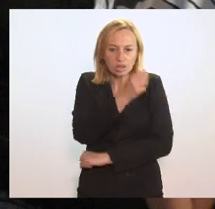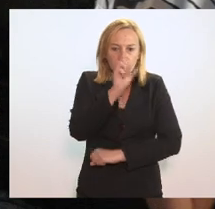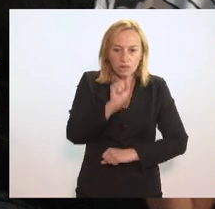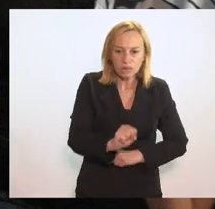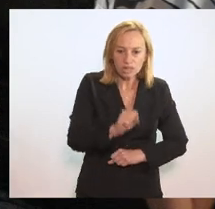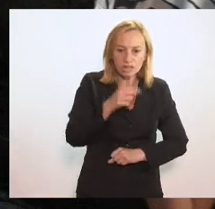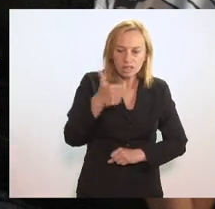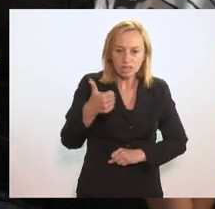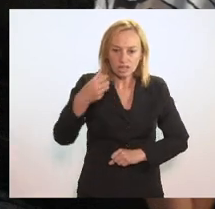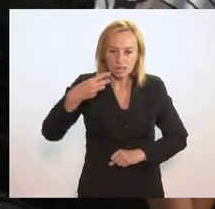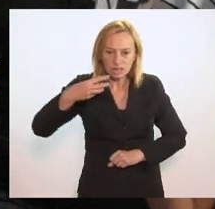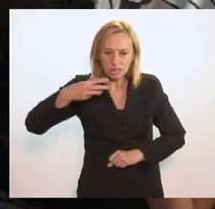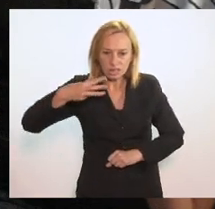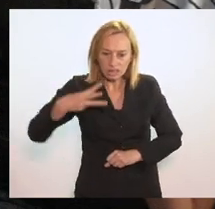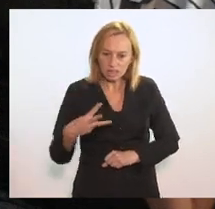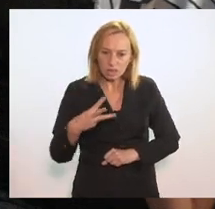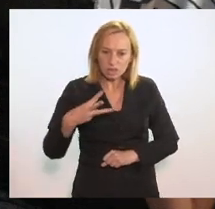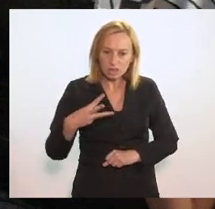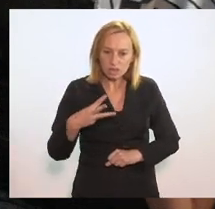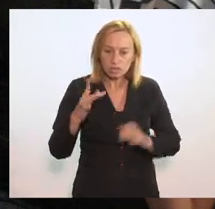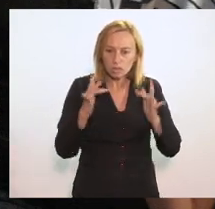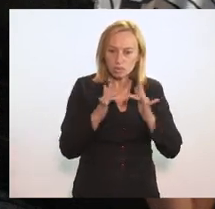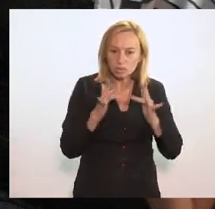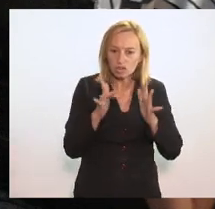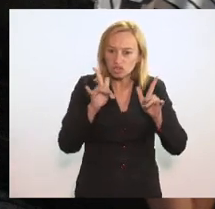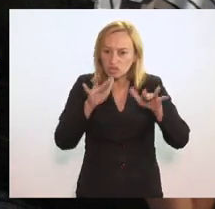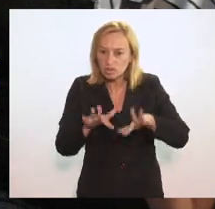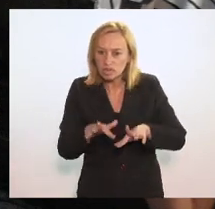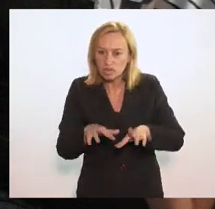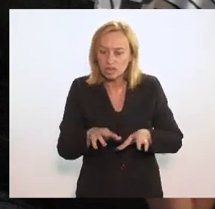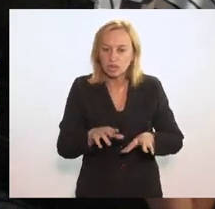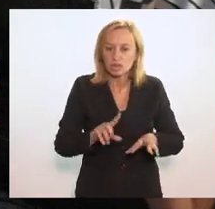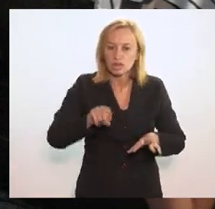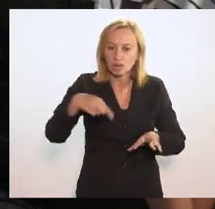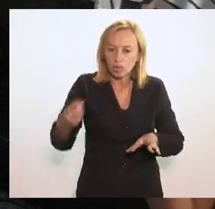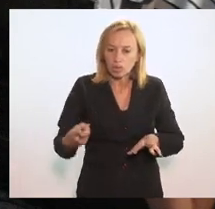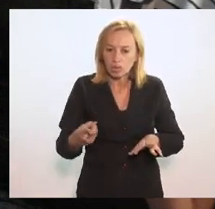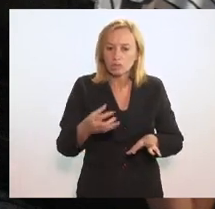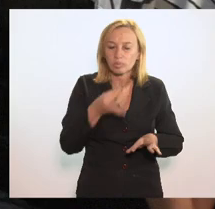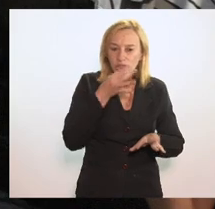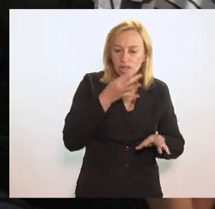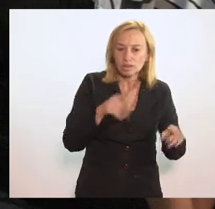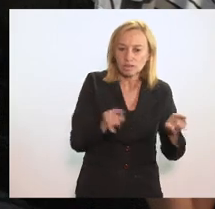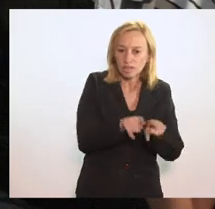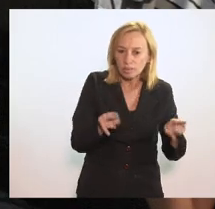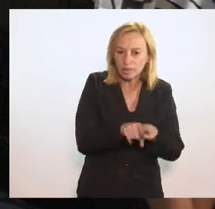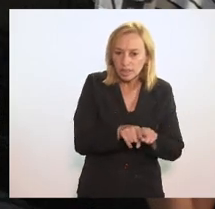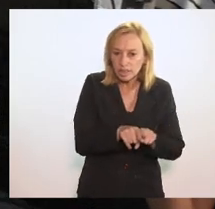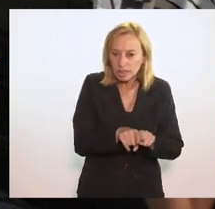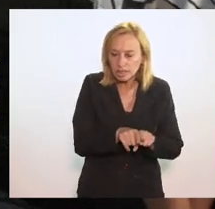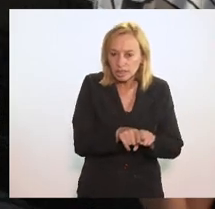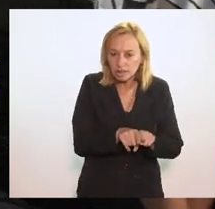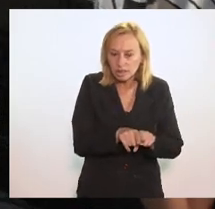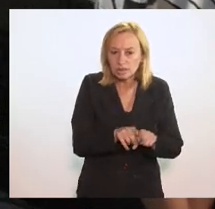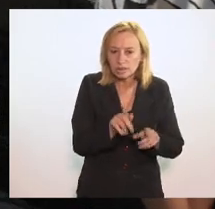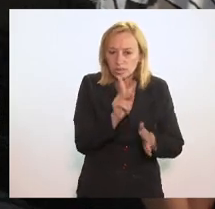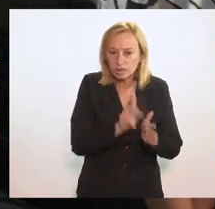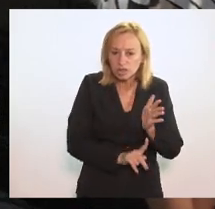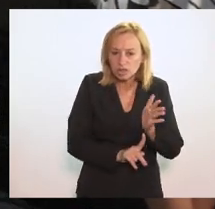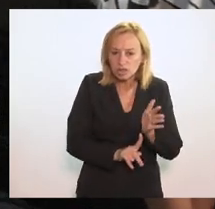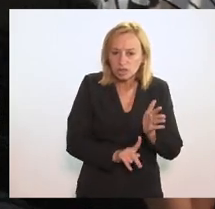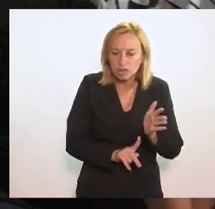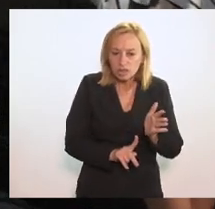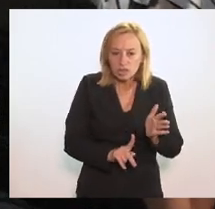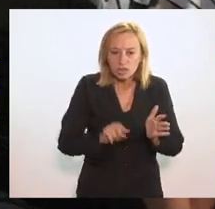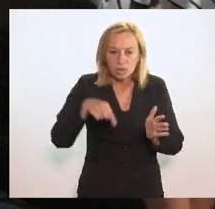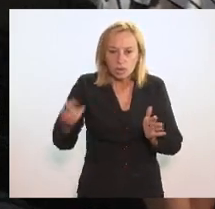803 contatos diferentes. Ou seja, uma outra justificativa também colocada no escopo do projeto é que